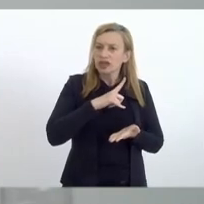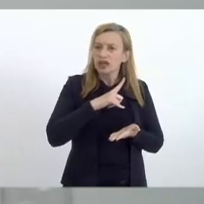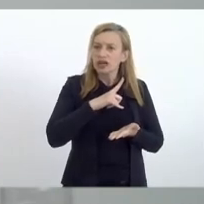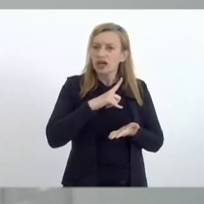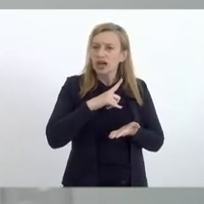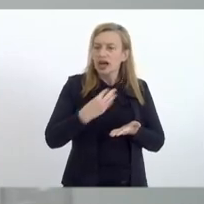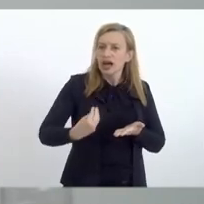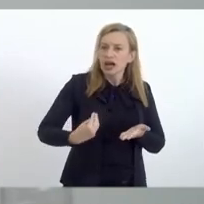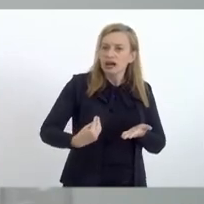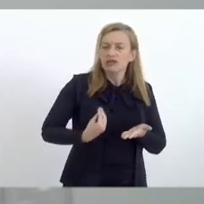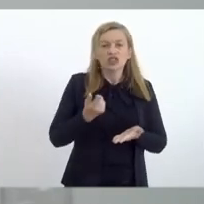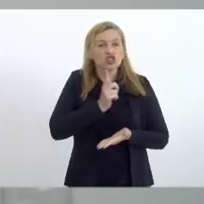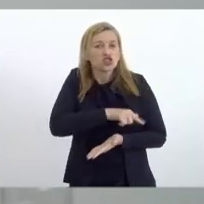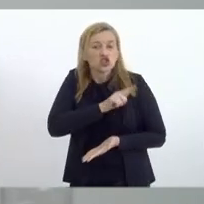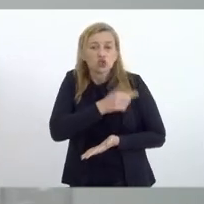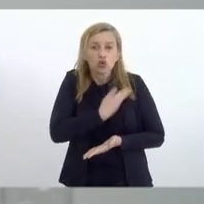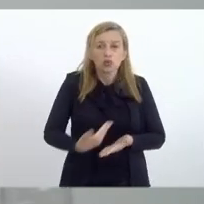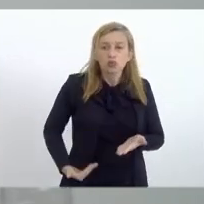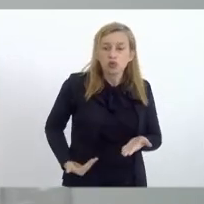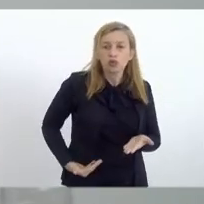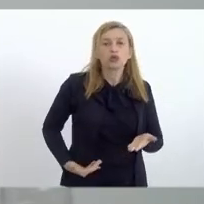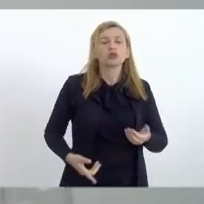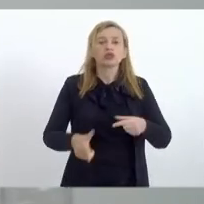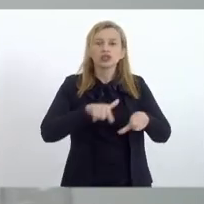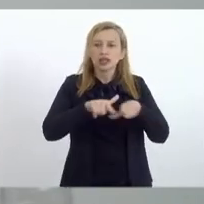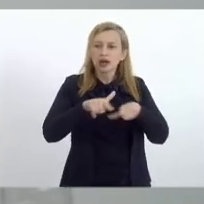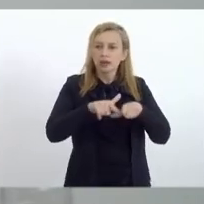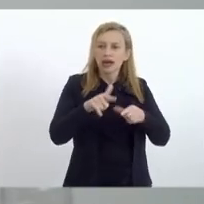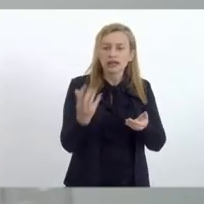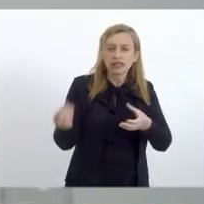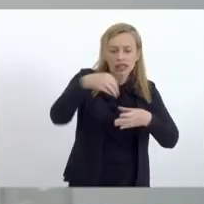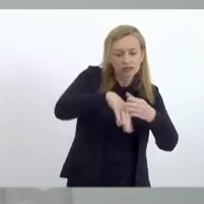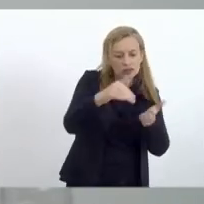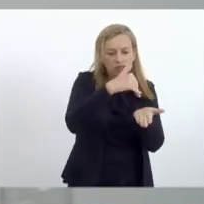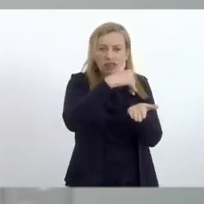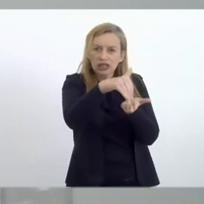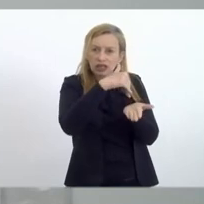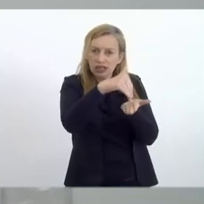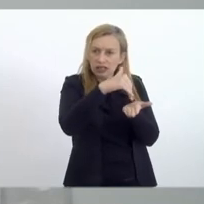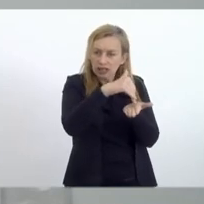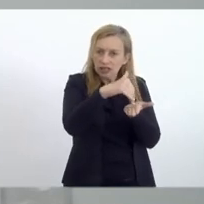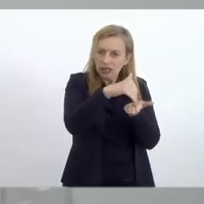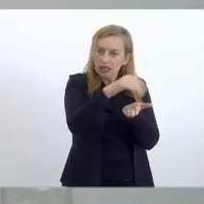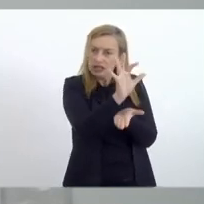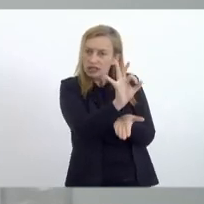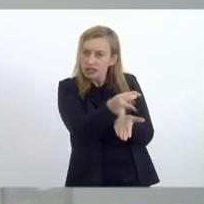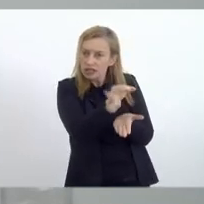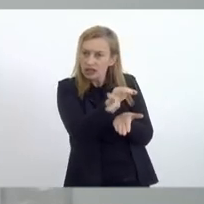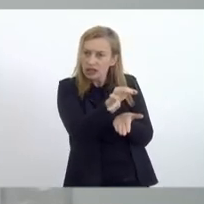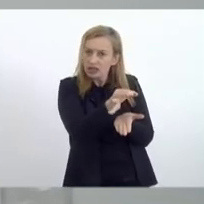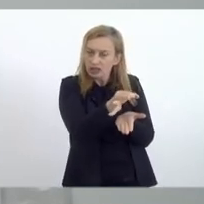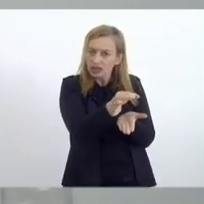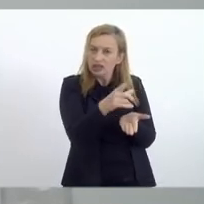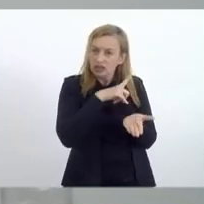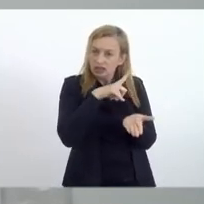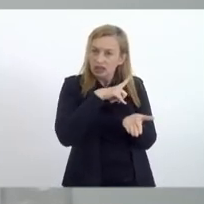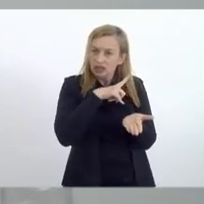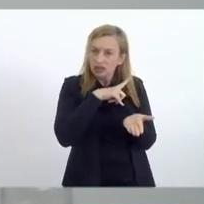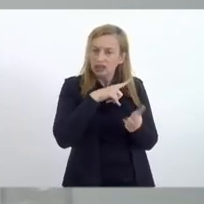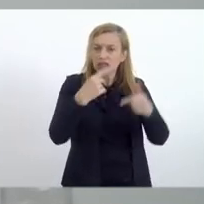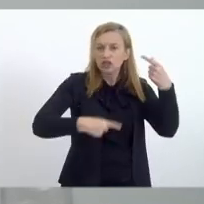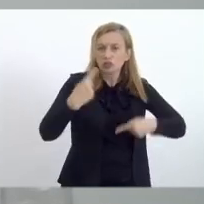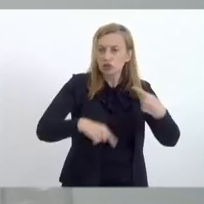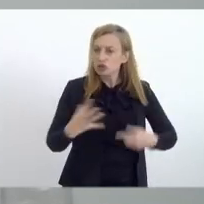a presença de gestores públicos de carreira em secretarias finalísticas, eu tenho convicção que as políticas seriam de muito